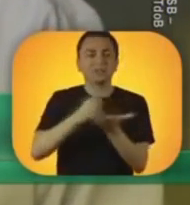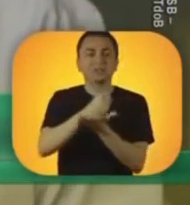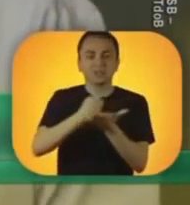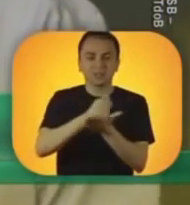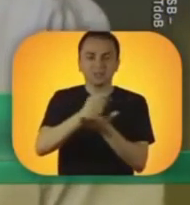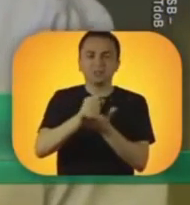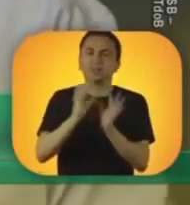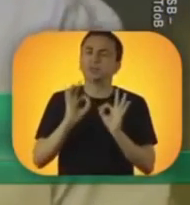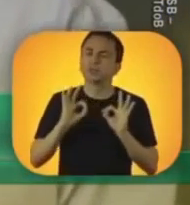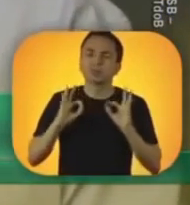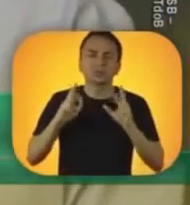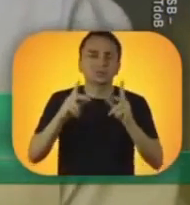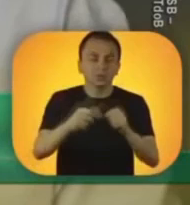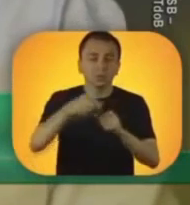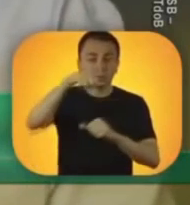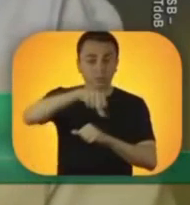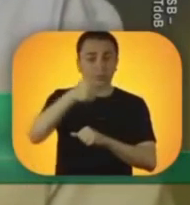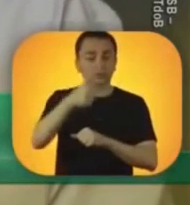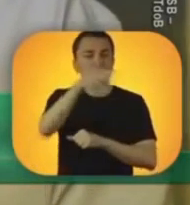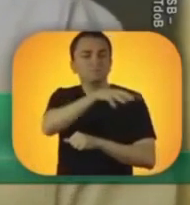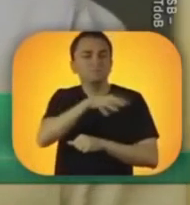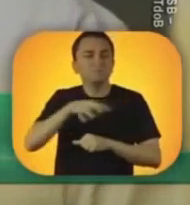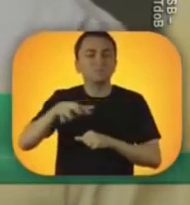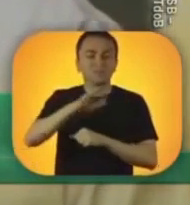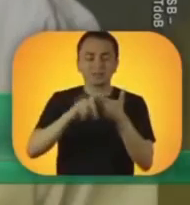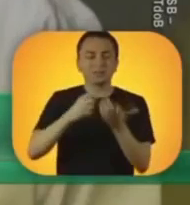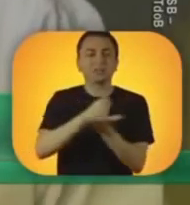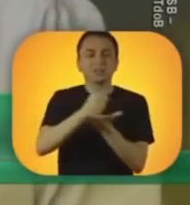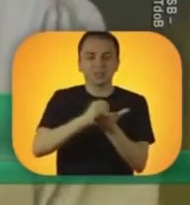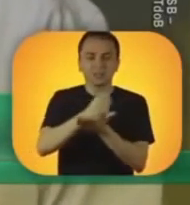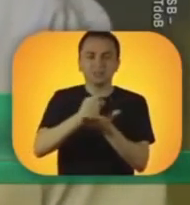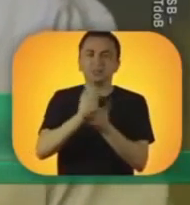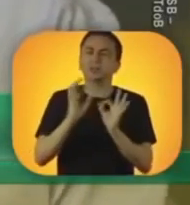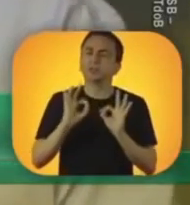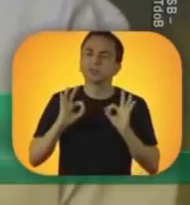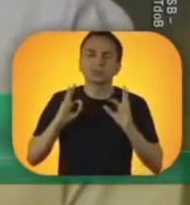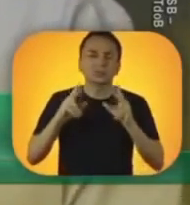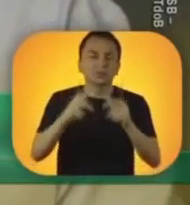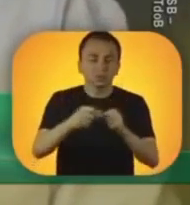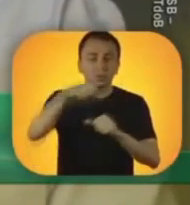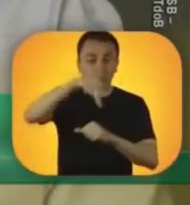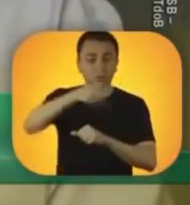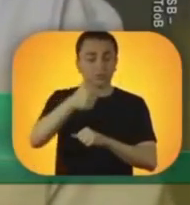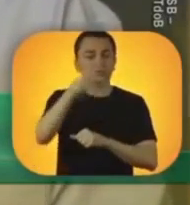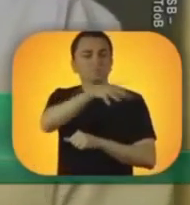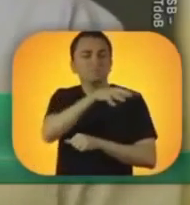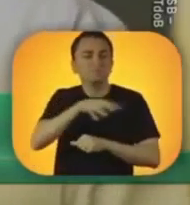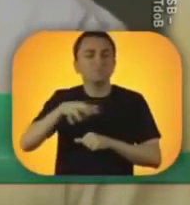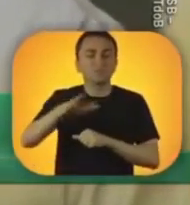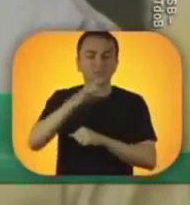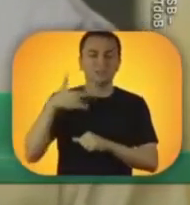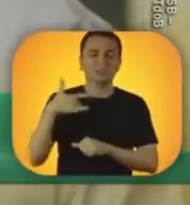e remédio, todos os 92 postos de saúde da prefeitura.